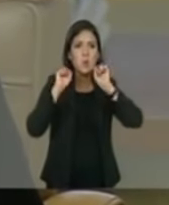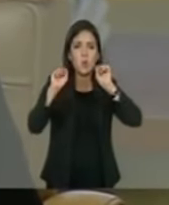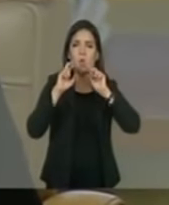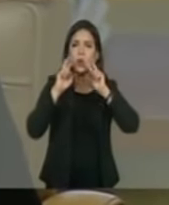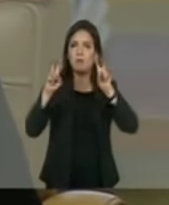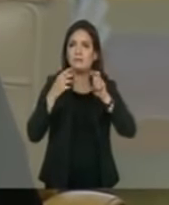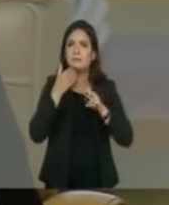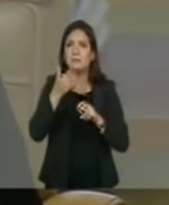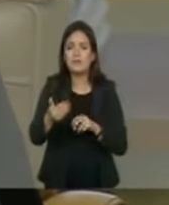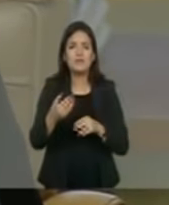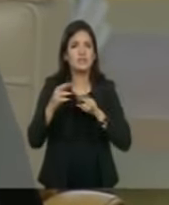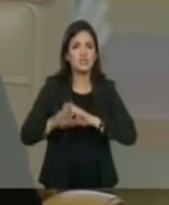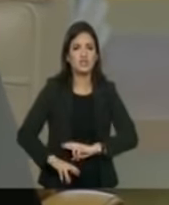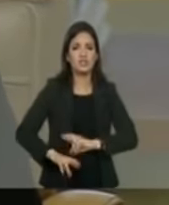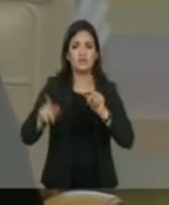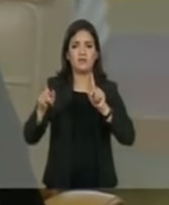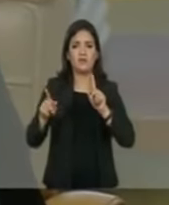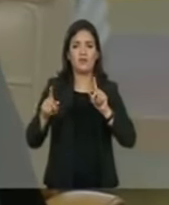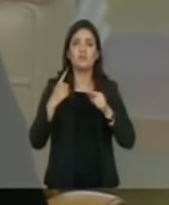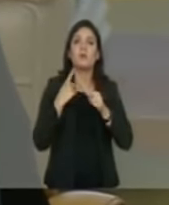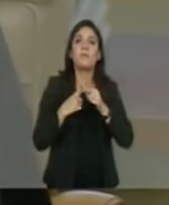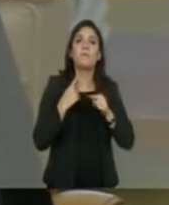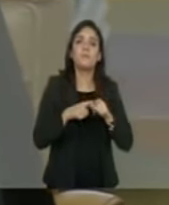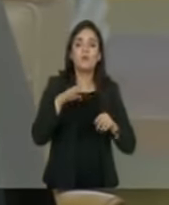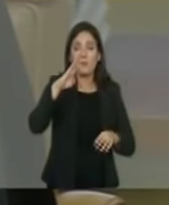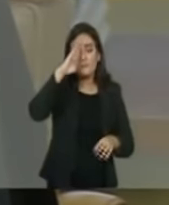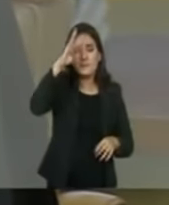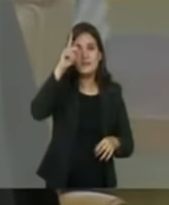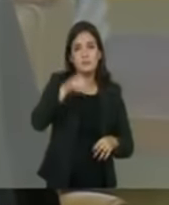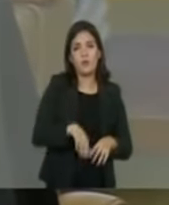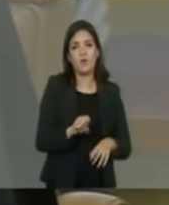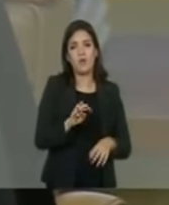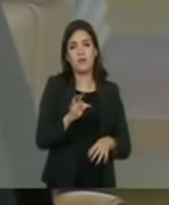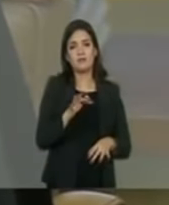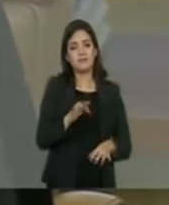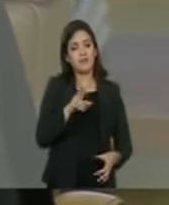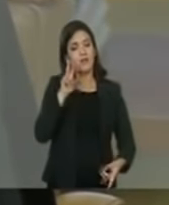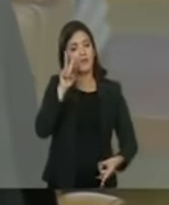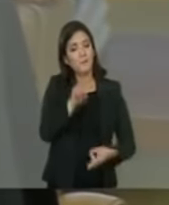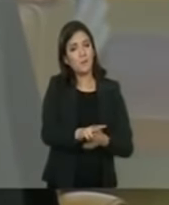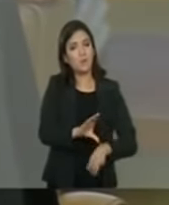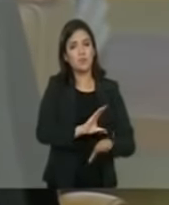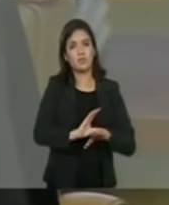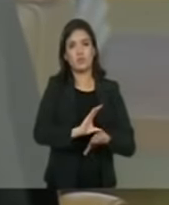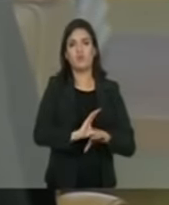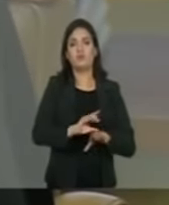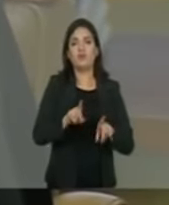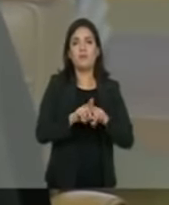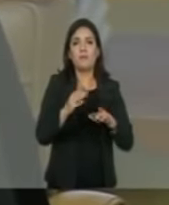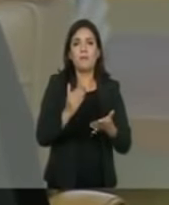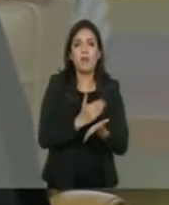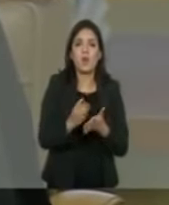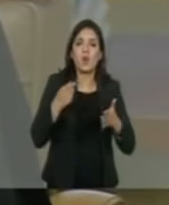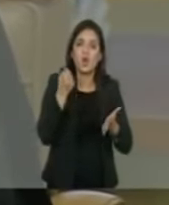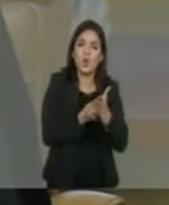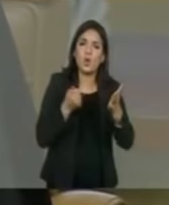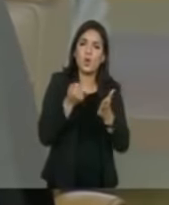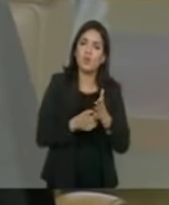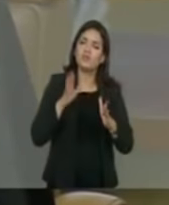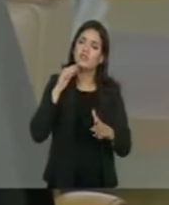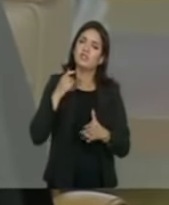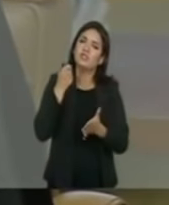super de frustração de conquistas históricas que culminaram após séculos de